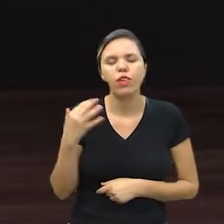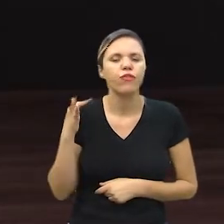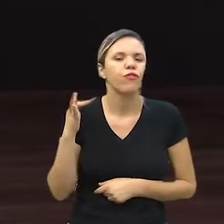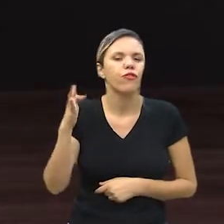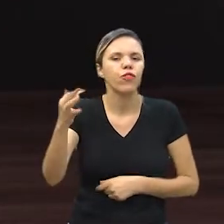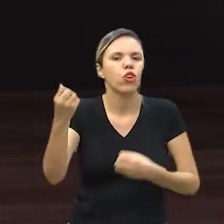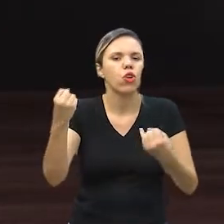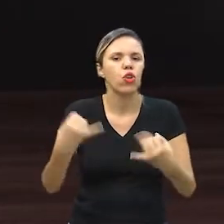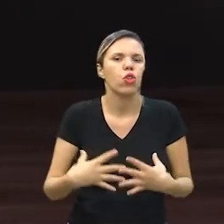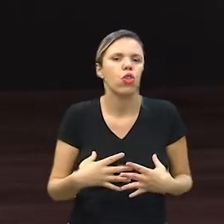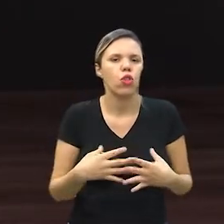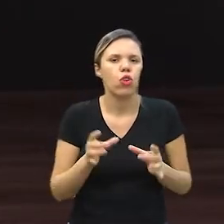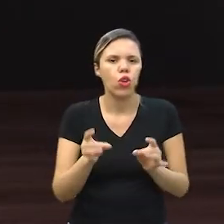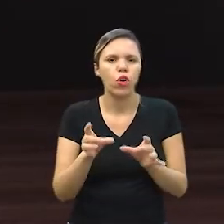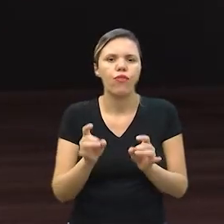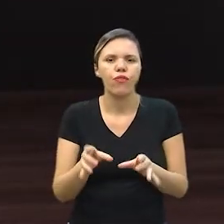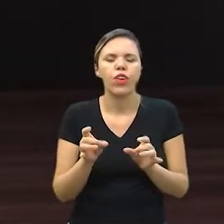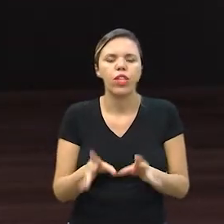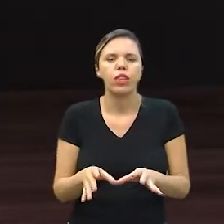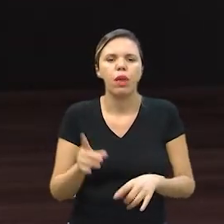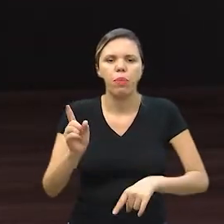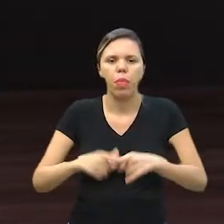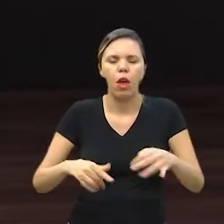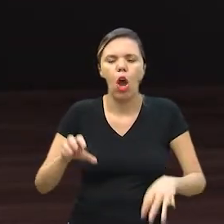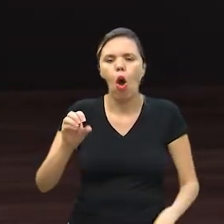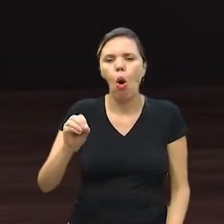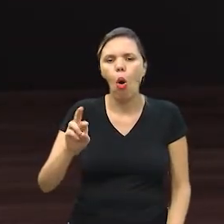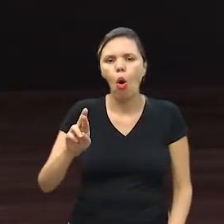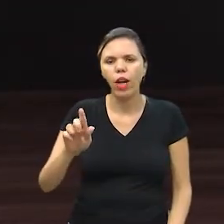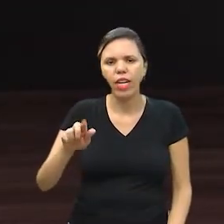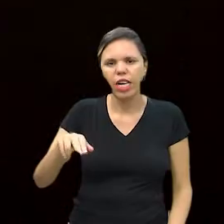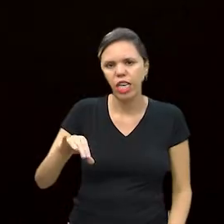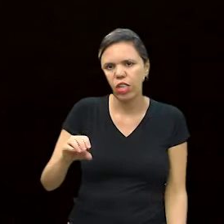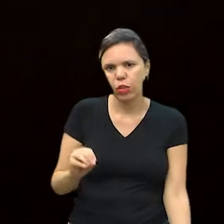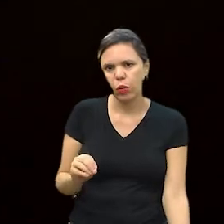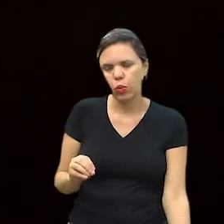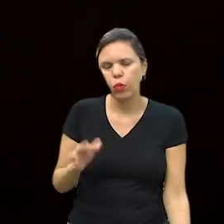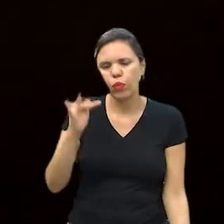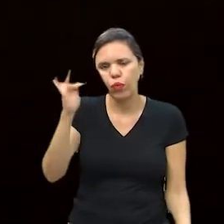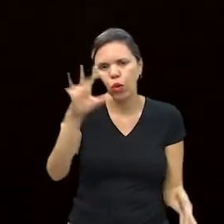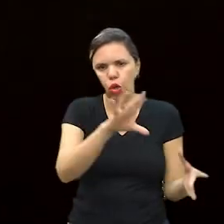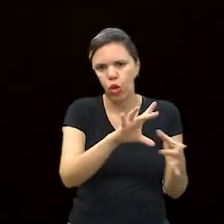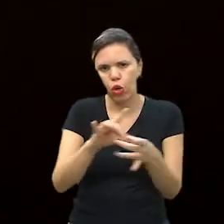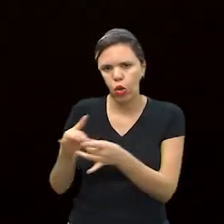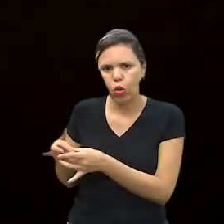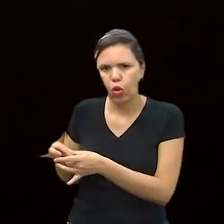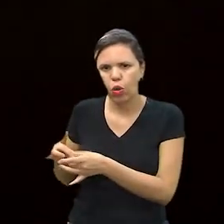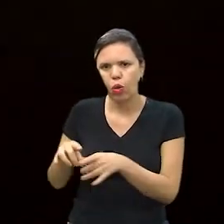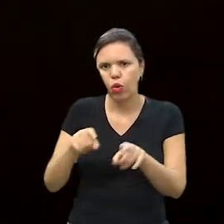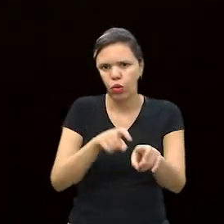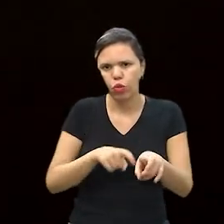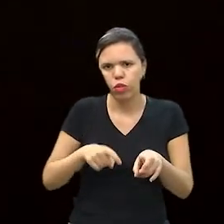futuro do mercado orgânico e, nesse contexto, o futuro da Boa Terra.